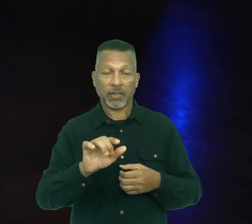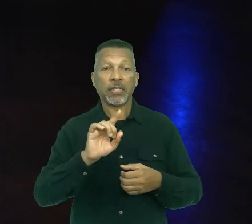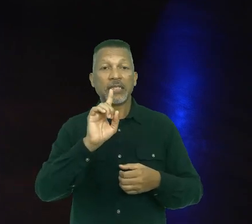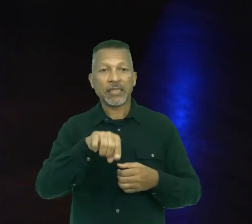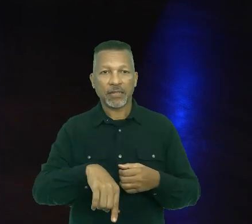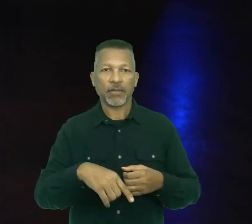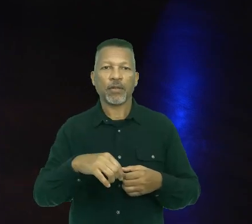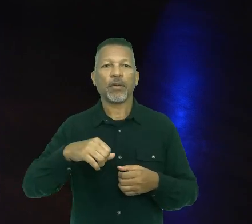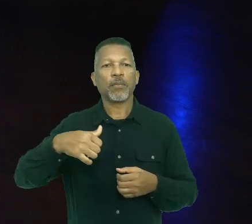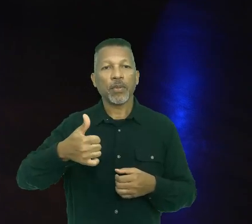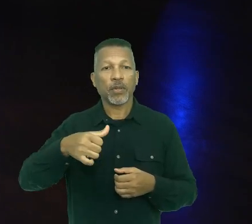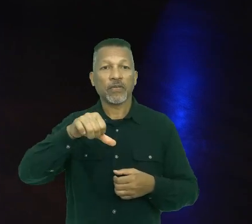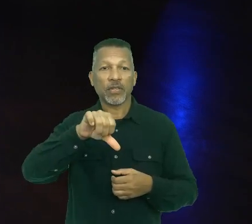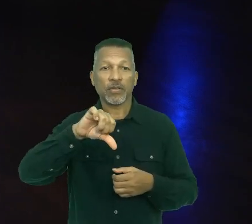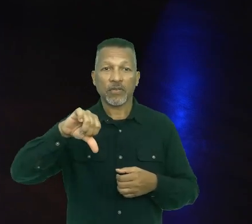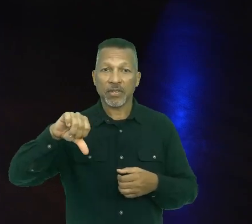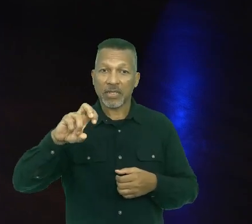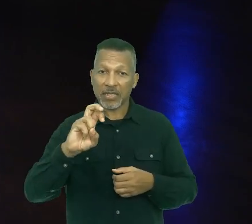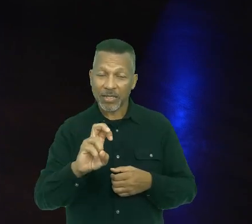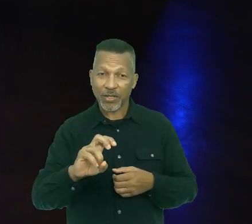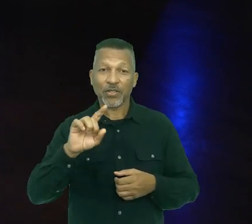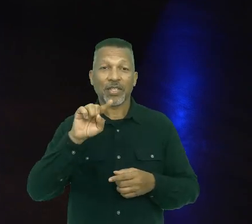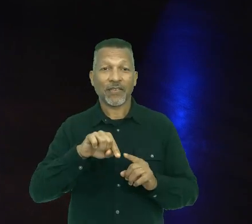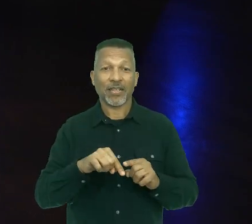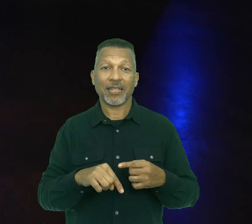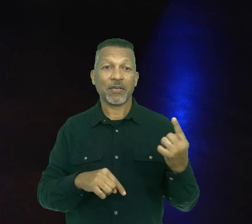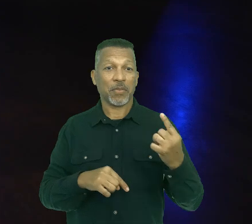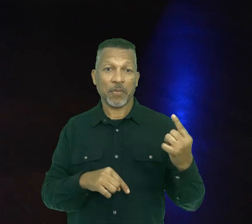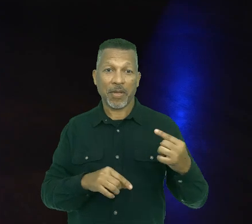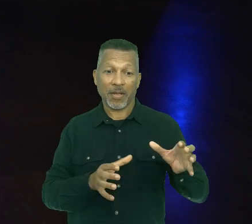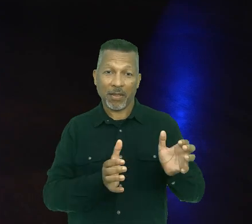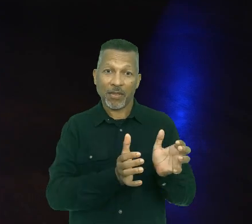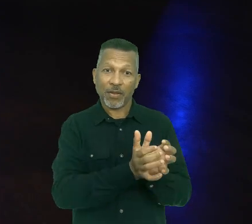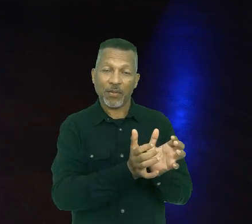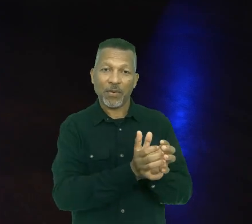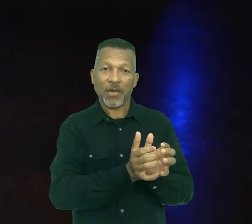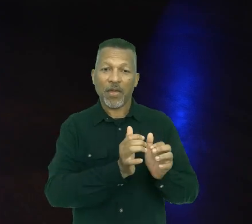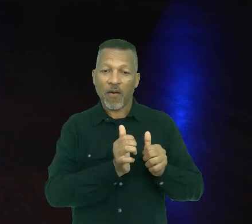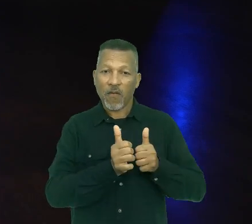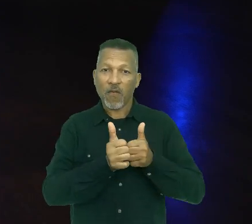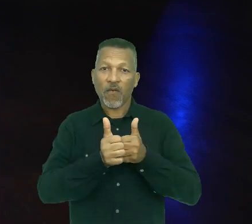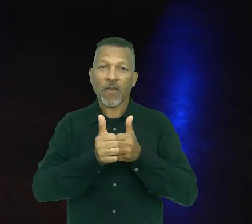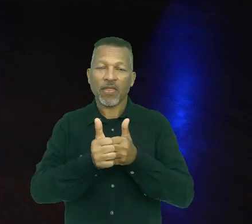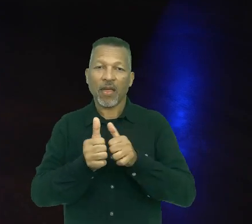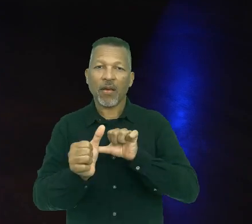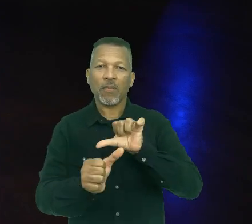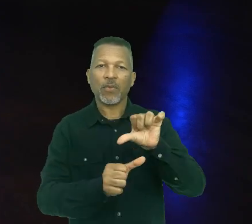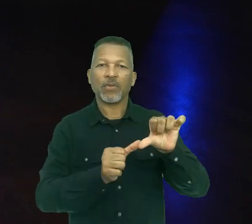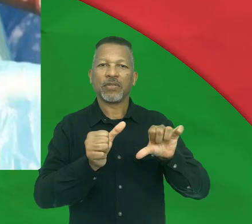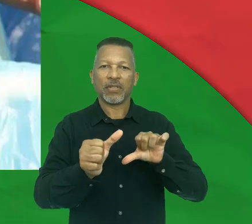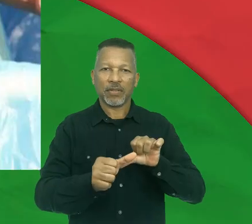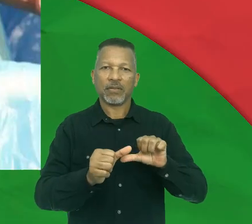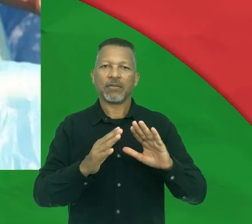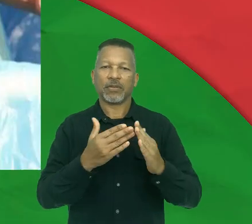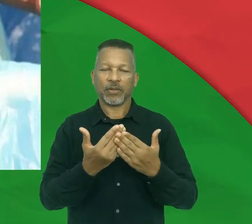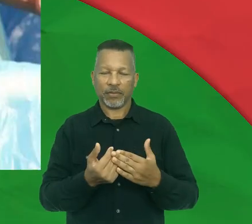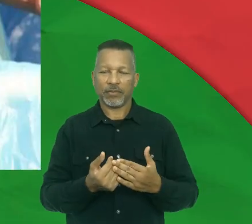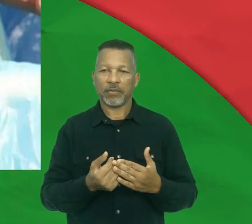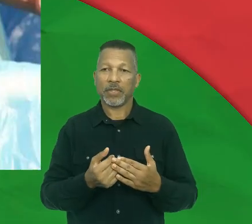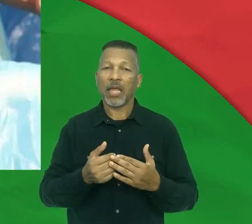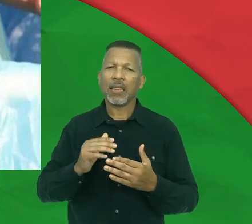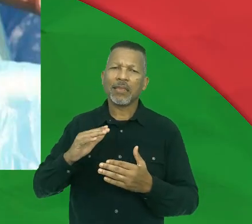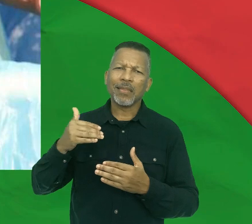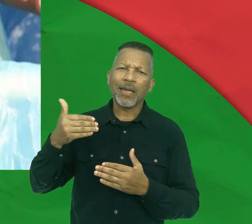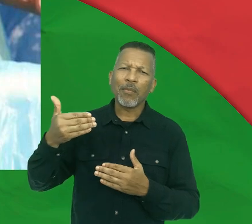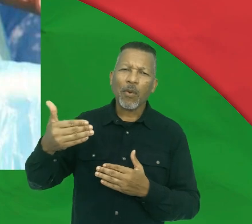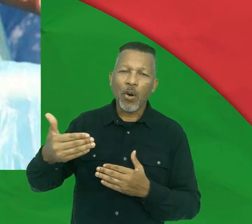começou em 1995, eu estava lá desde a primeira turma, eu acompanhei até transformar-se na EMAC. Mais tarde,